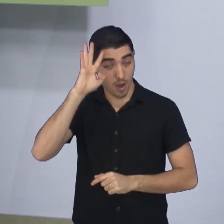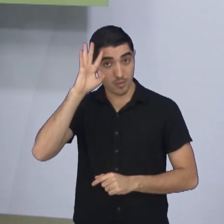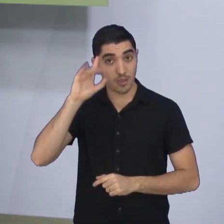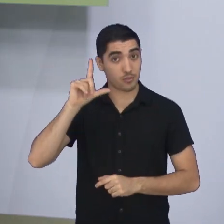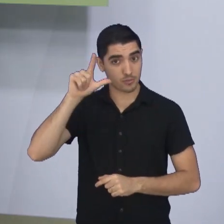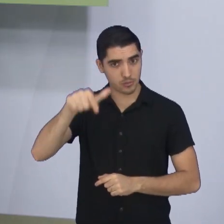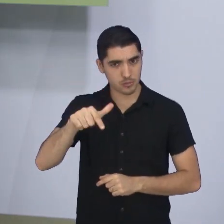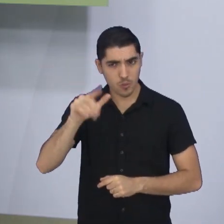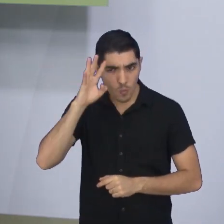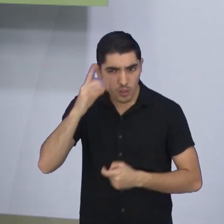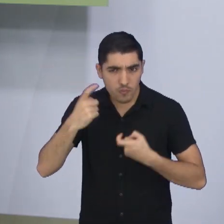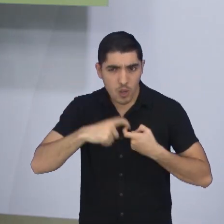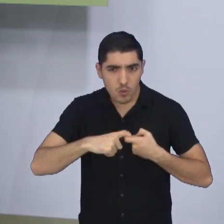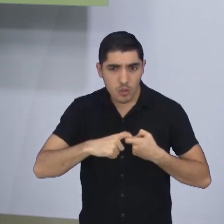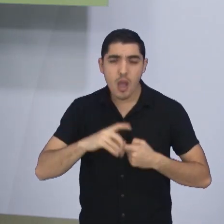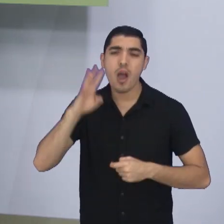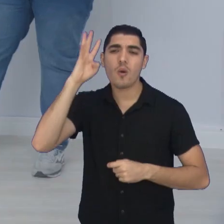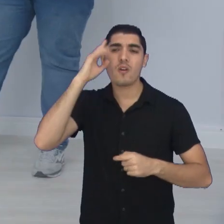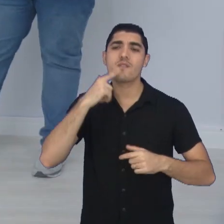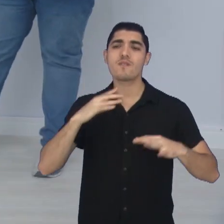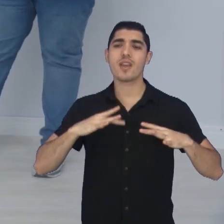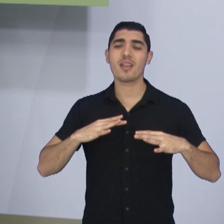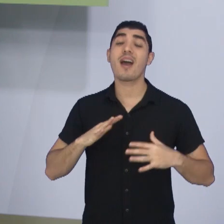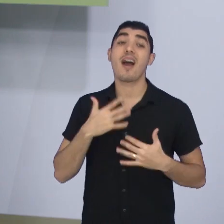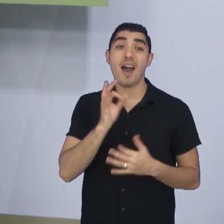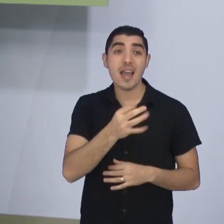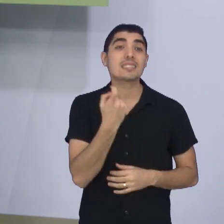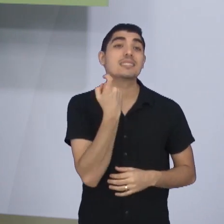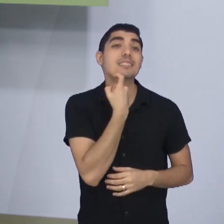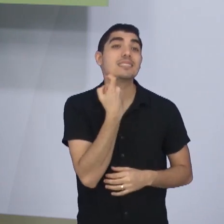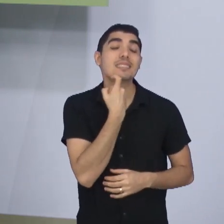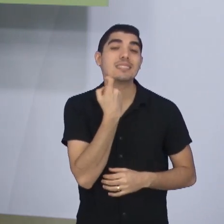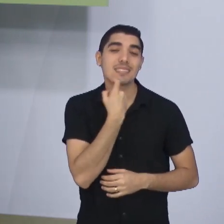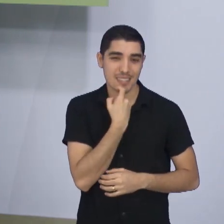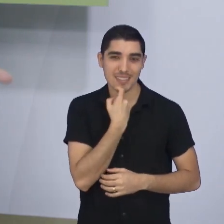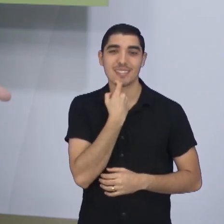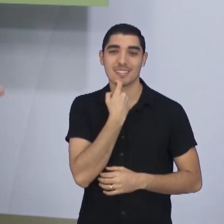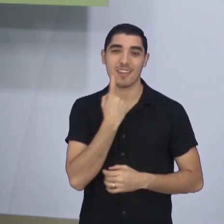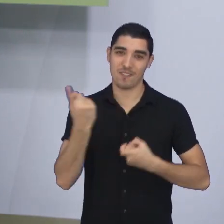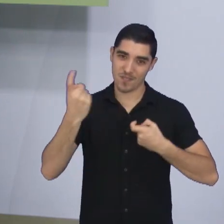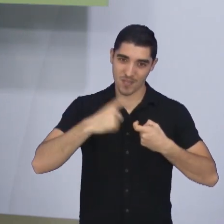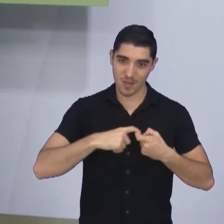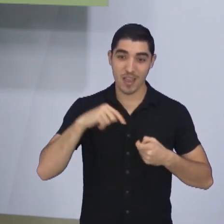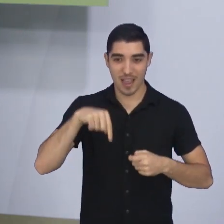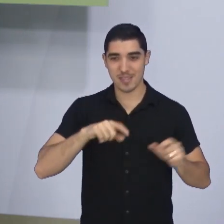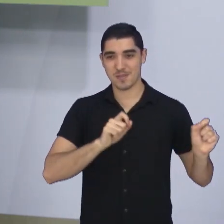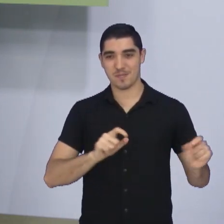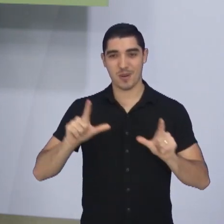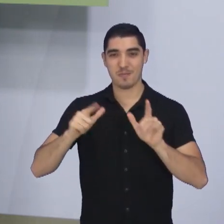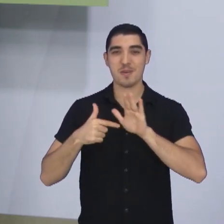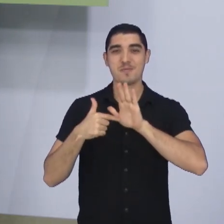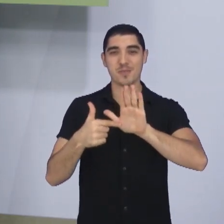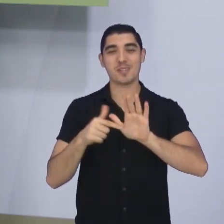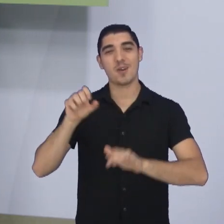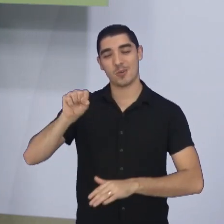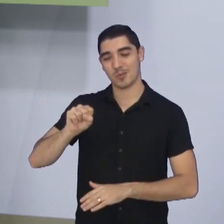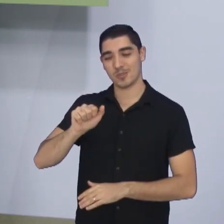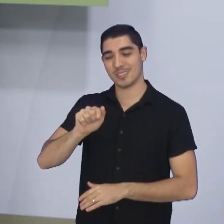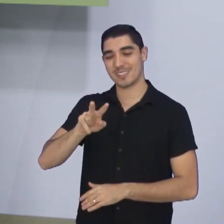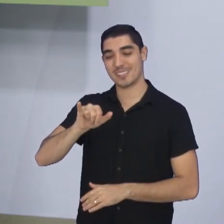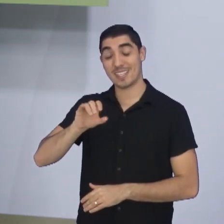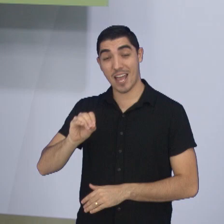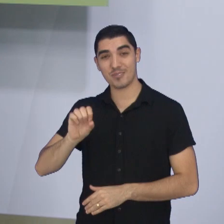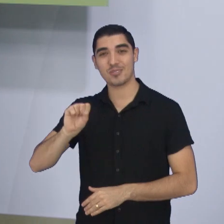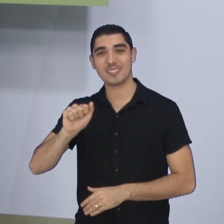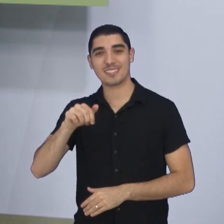estaremos de volta? Não é feriado, não, né? Sexta-feira. Então na sexta-feira estaremos de volta aqui para defender o Sávio Santos, que não foi